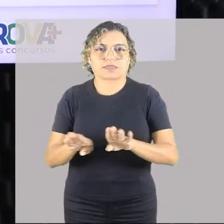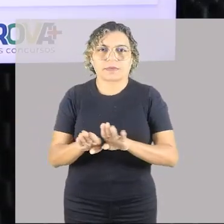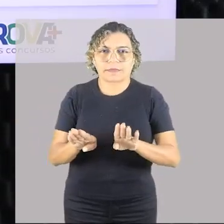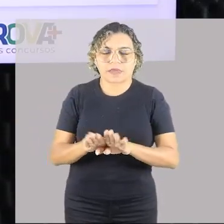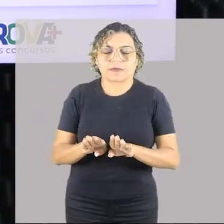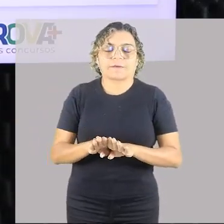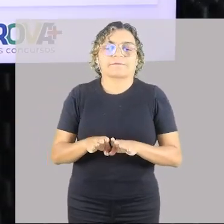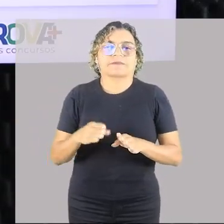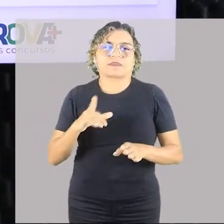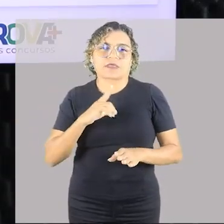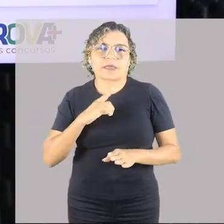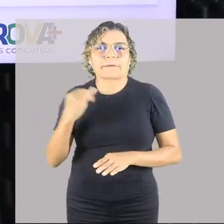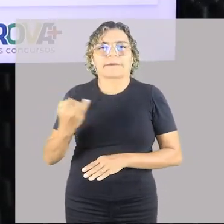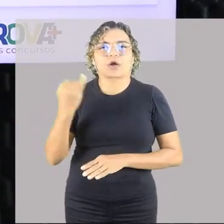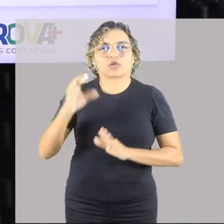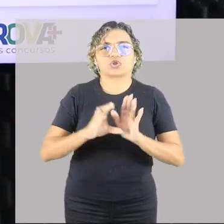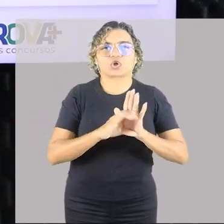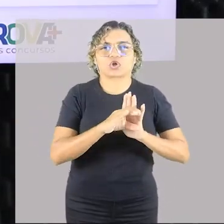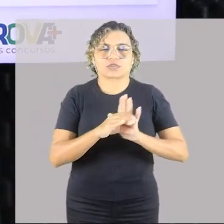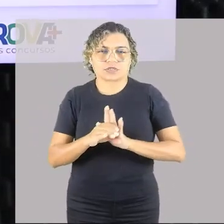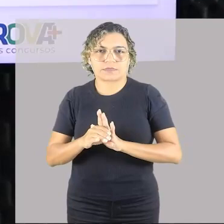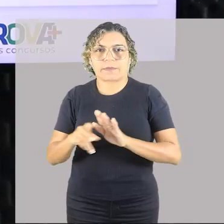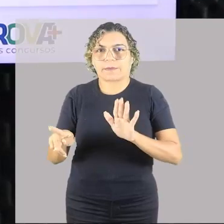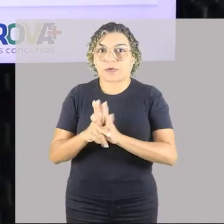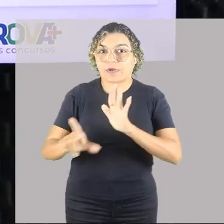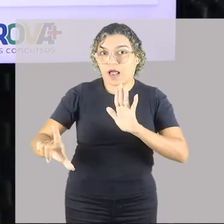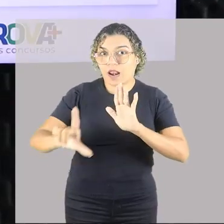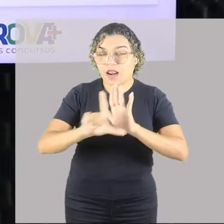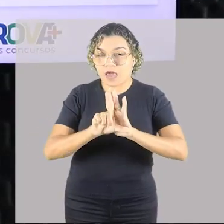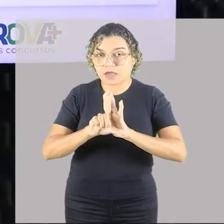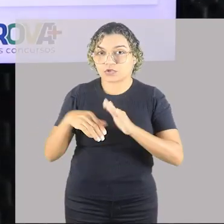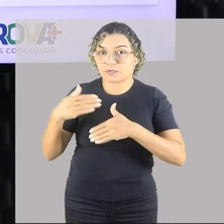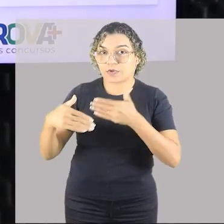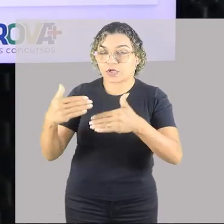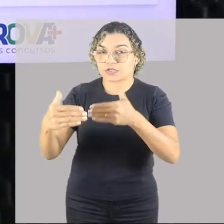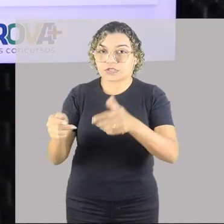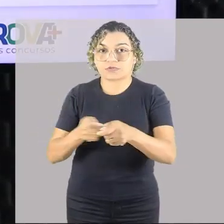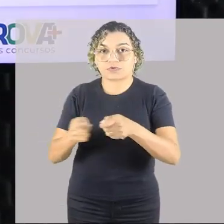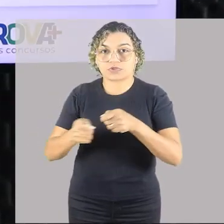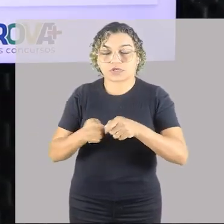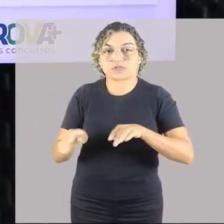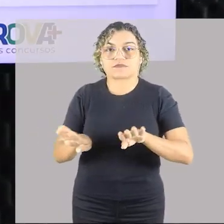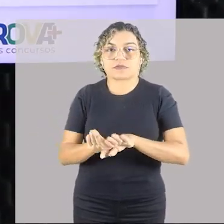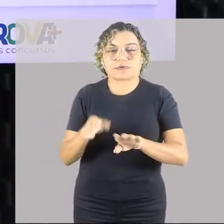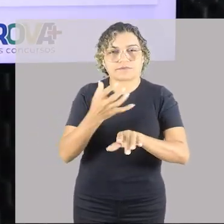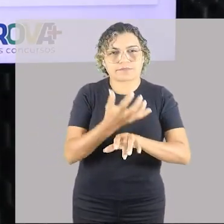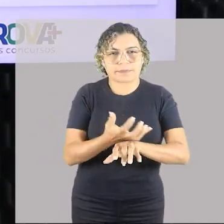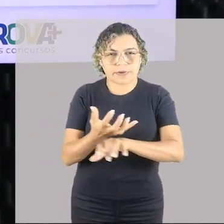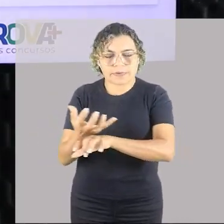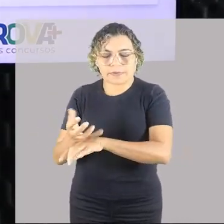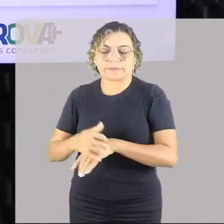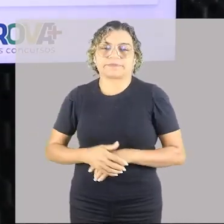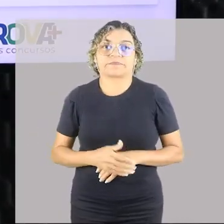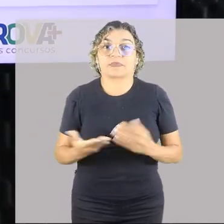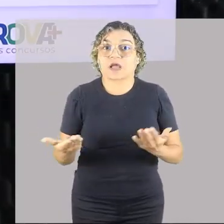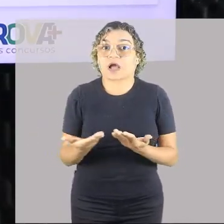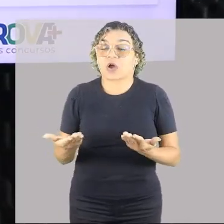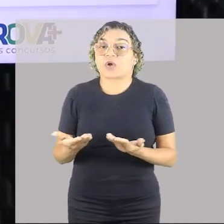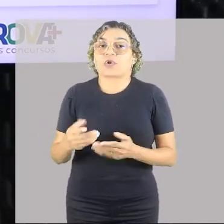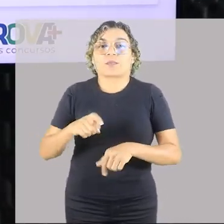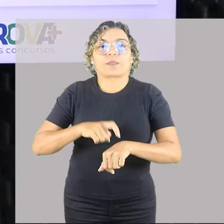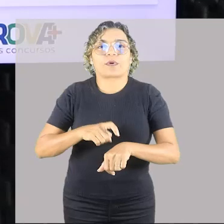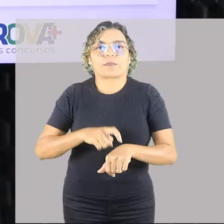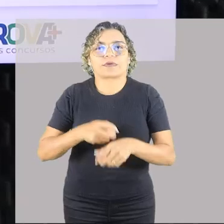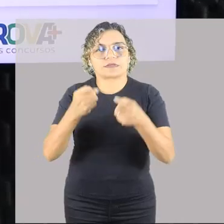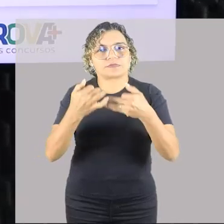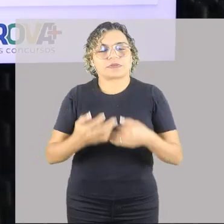passamos por importantes conceitos da lei de processo administrativo, disciplinar pelo processo administrativo. Chegou a hora